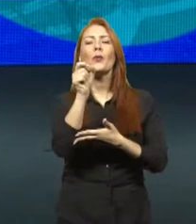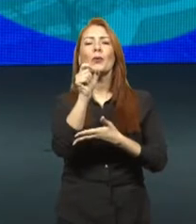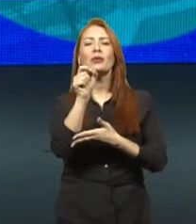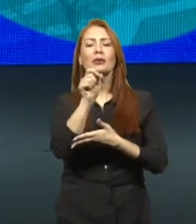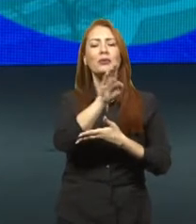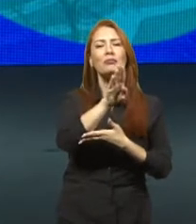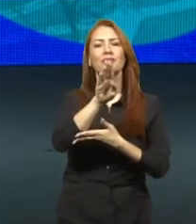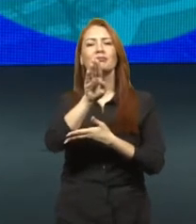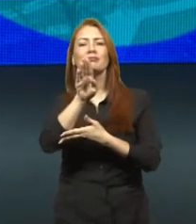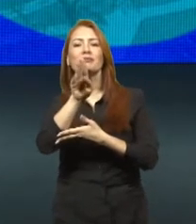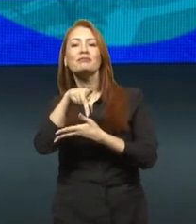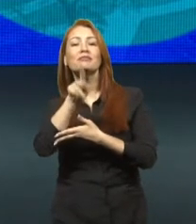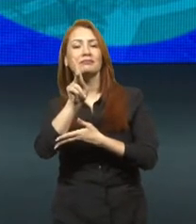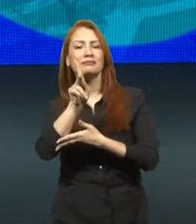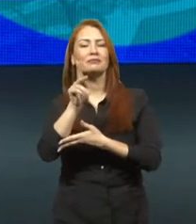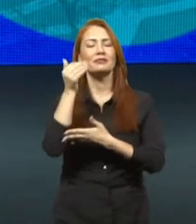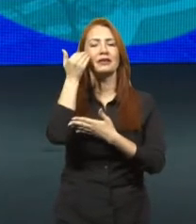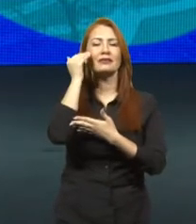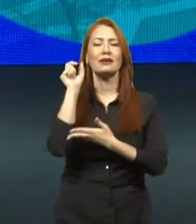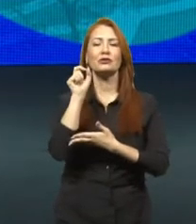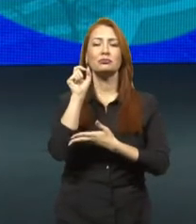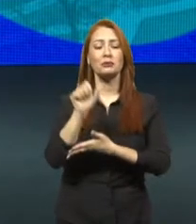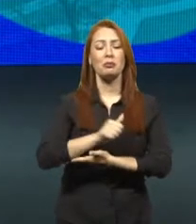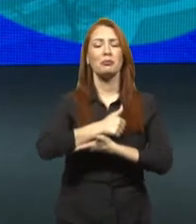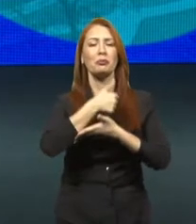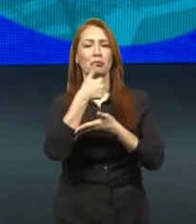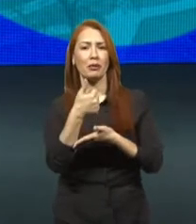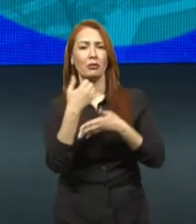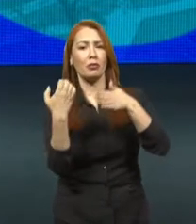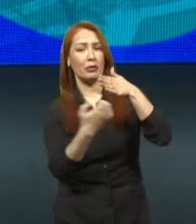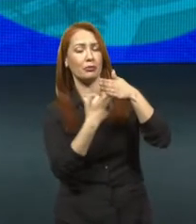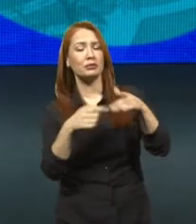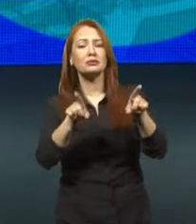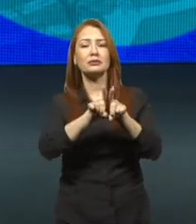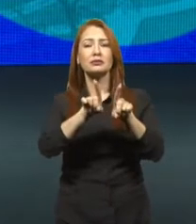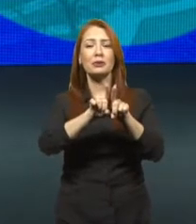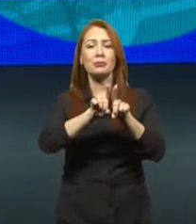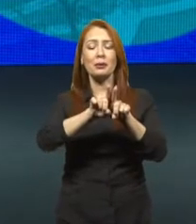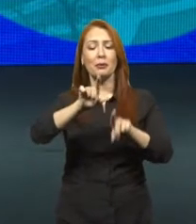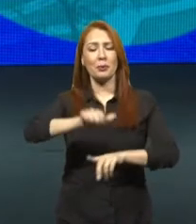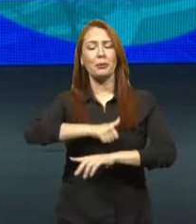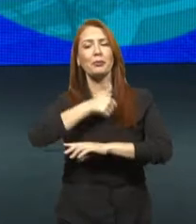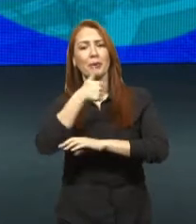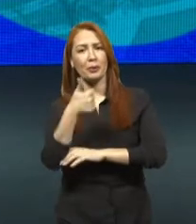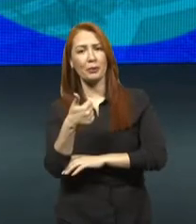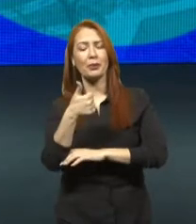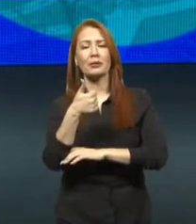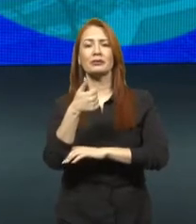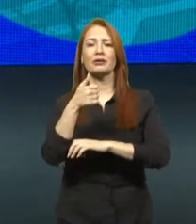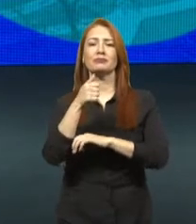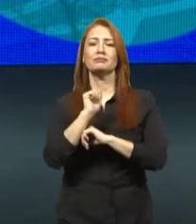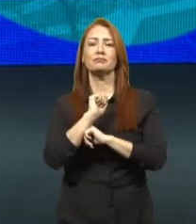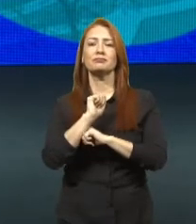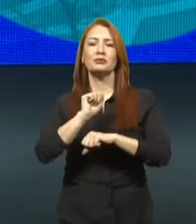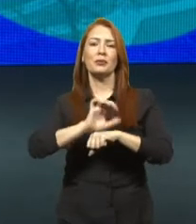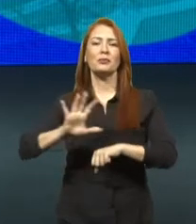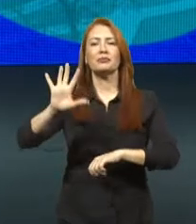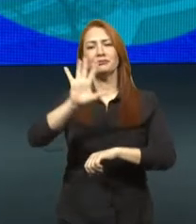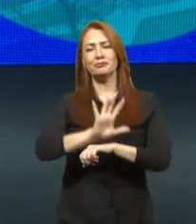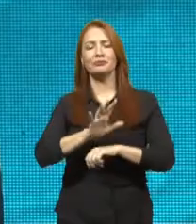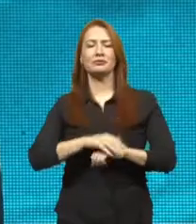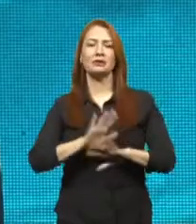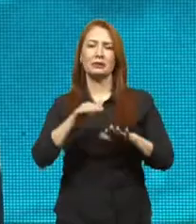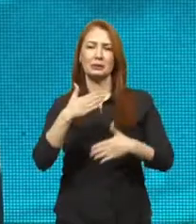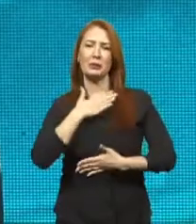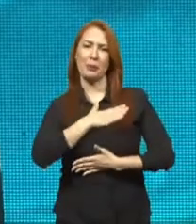em relação ao estado e até para o negócio mesmo? Oi, Júlia, Vanessa, Osmar. Oi, pessoal. É um prazer estar aqui.